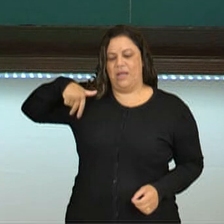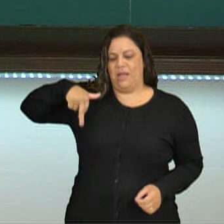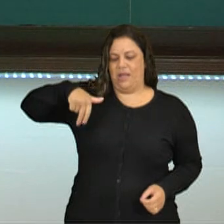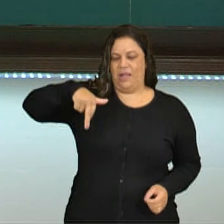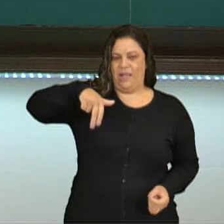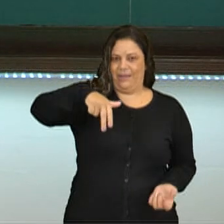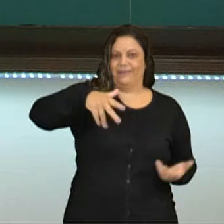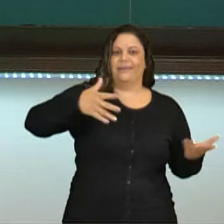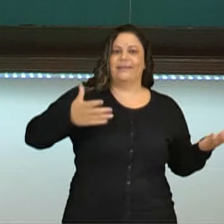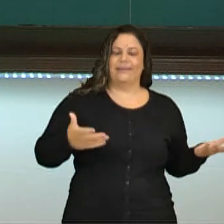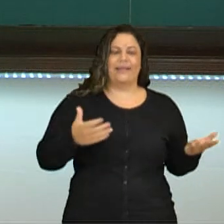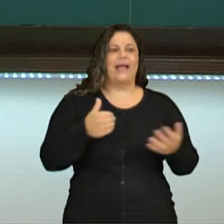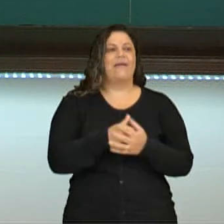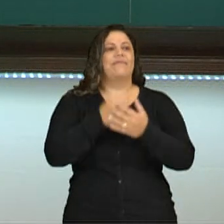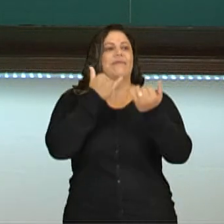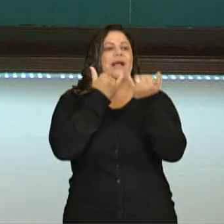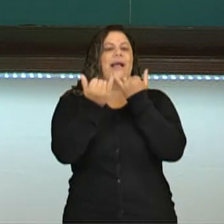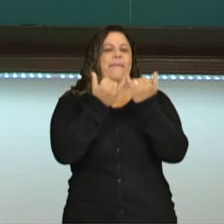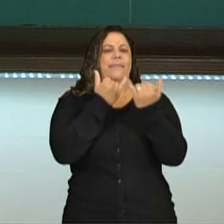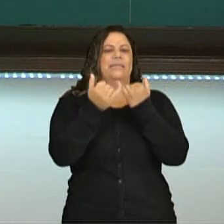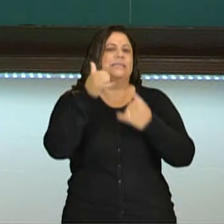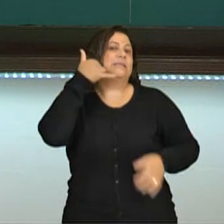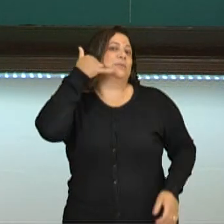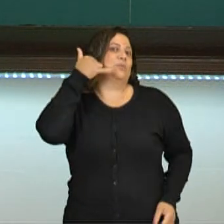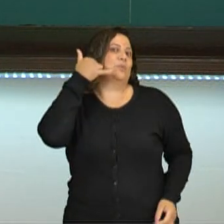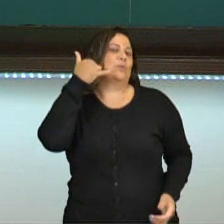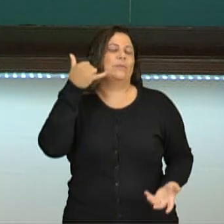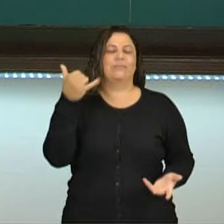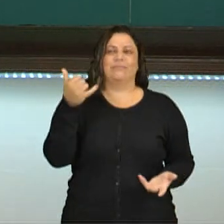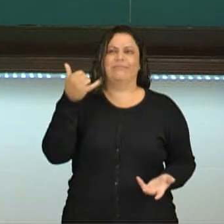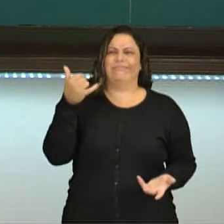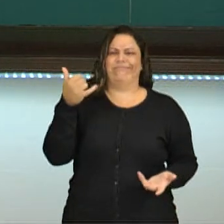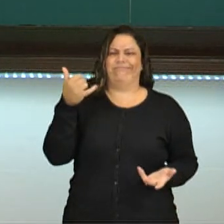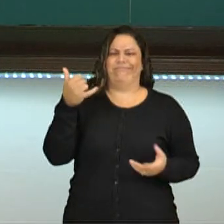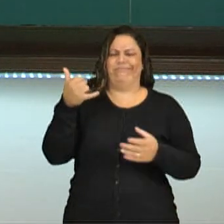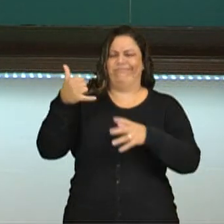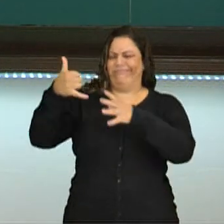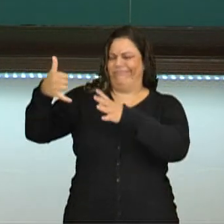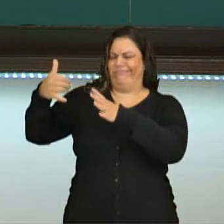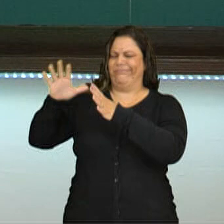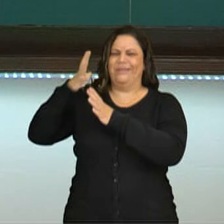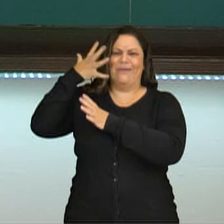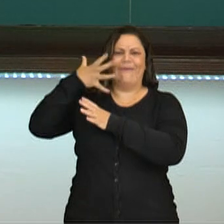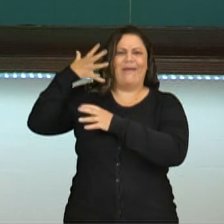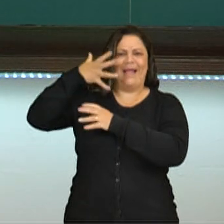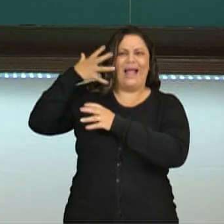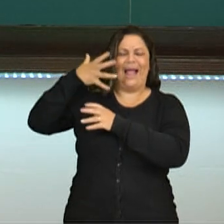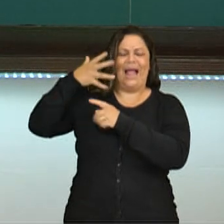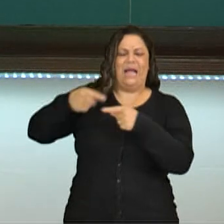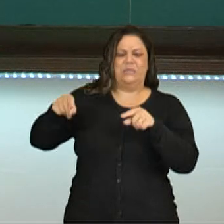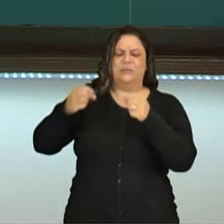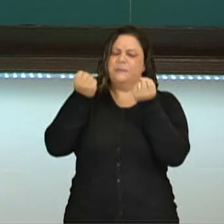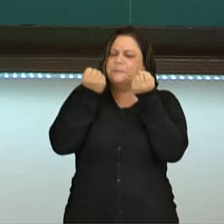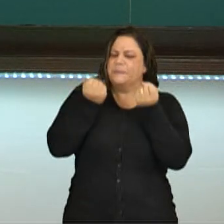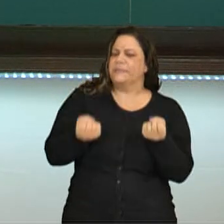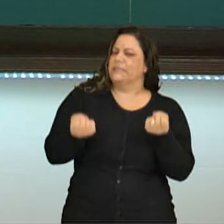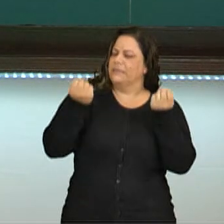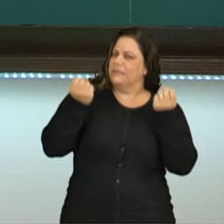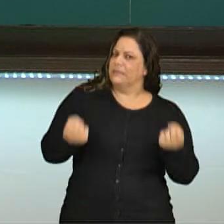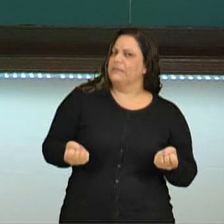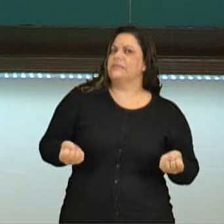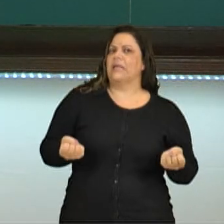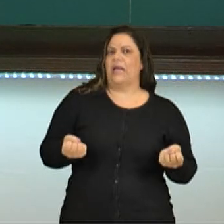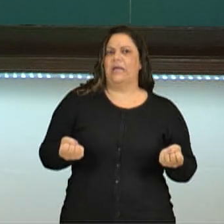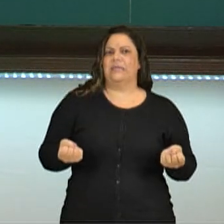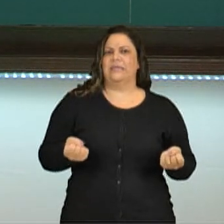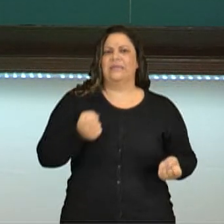carregado. Parecia um rádio, né? Um rádio grande, era extremamente pesado e